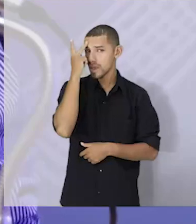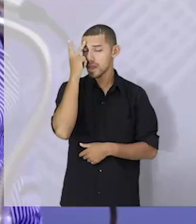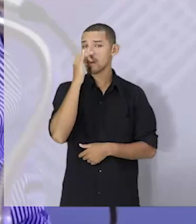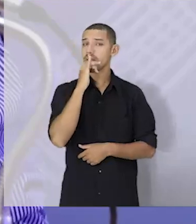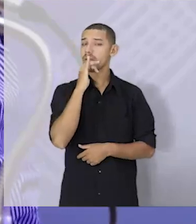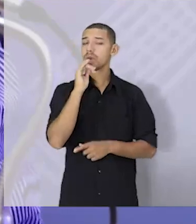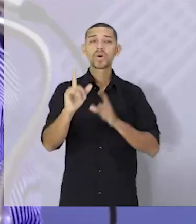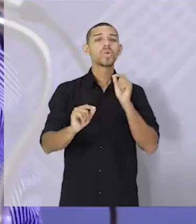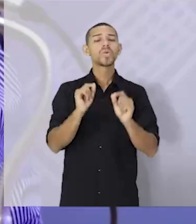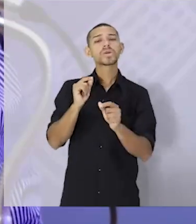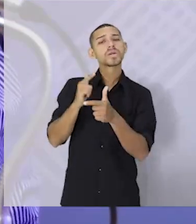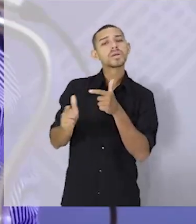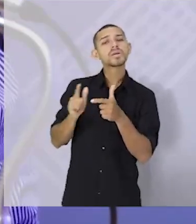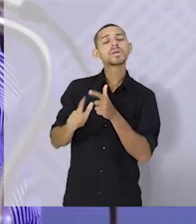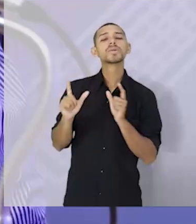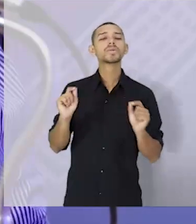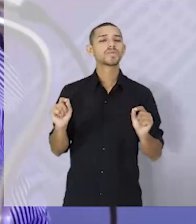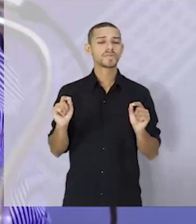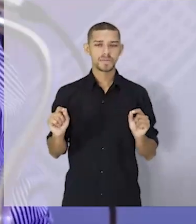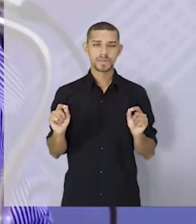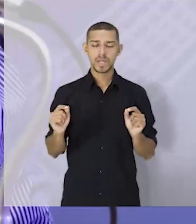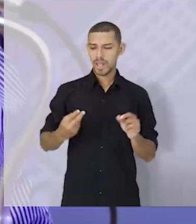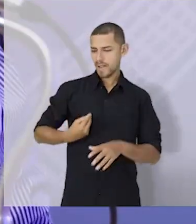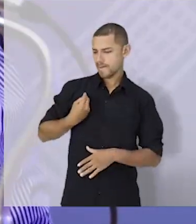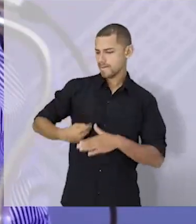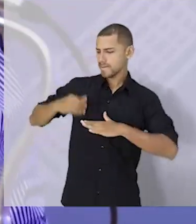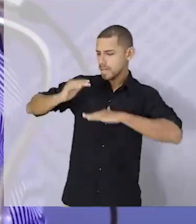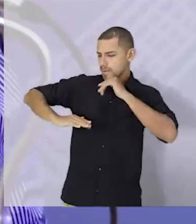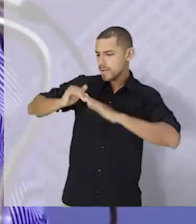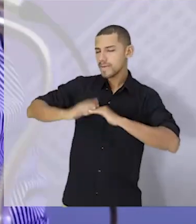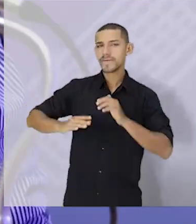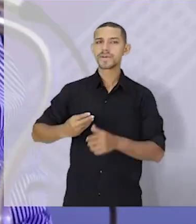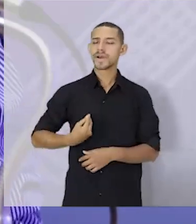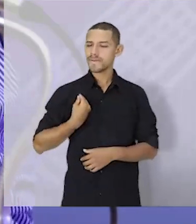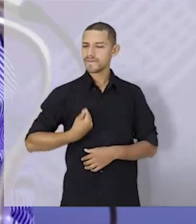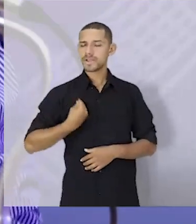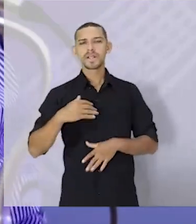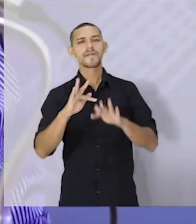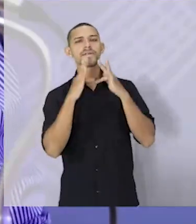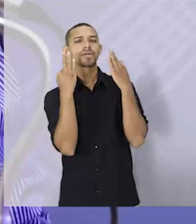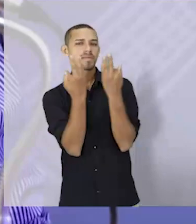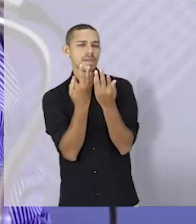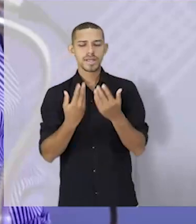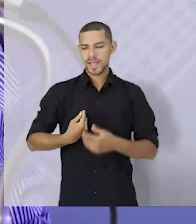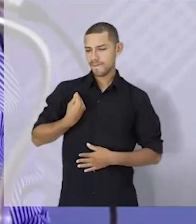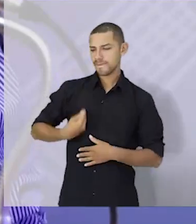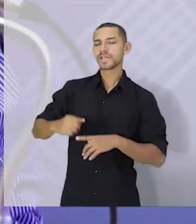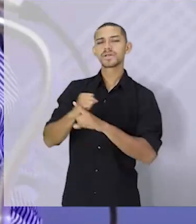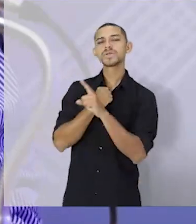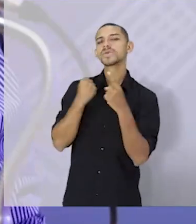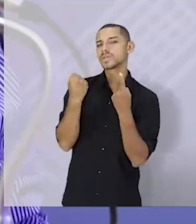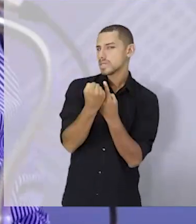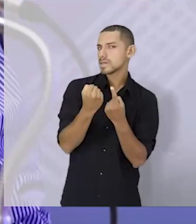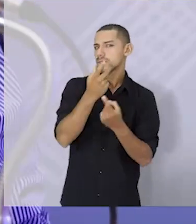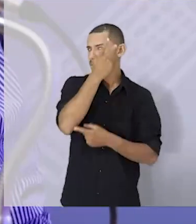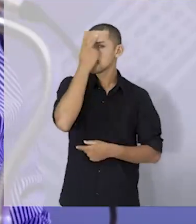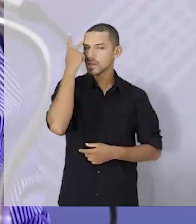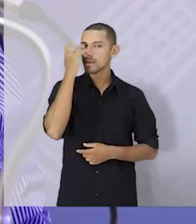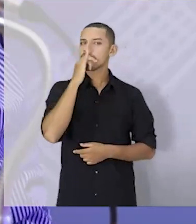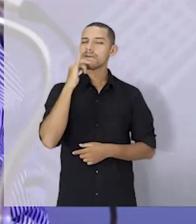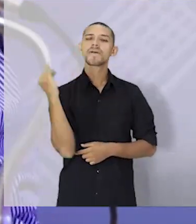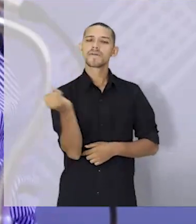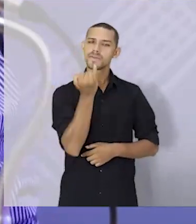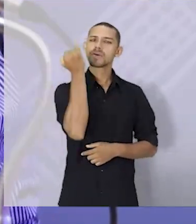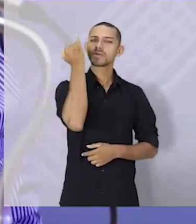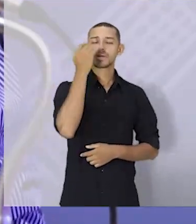que seria se prejudicar? Na vida profissional, na vida familiar, na vida social dessa pessoa. Então, é muito importante